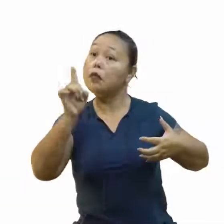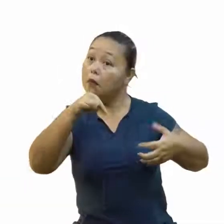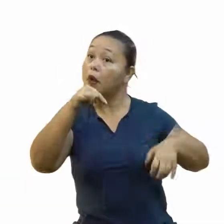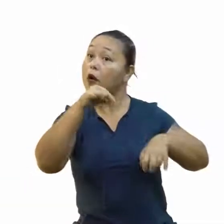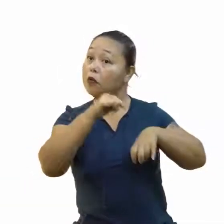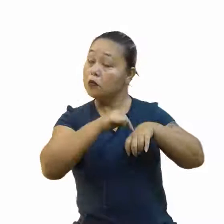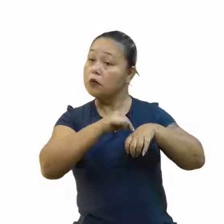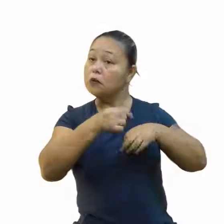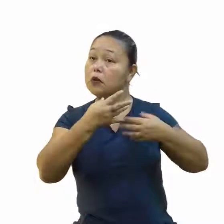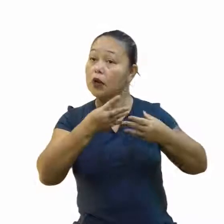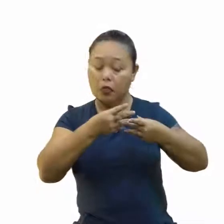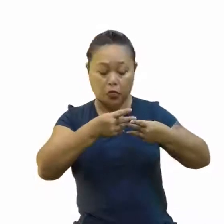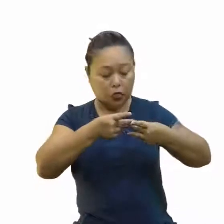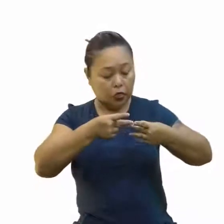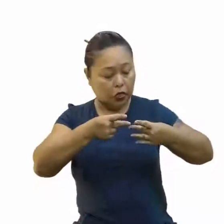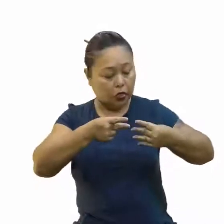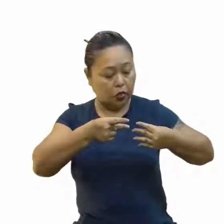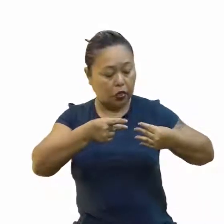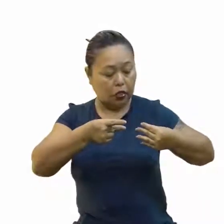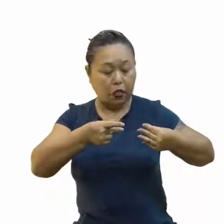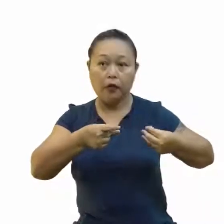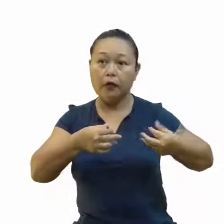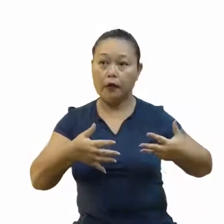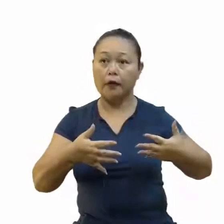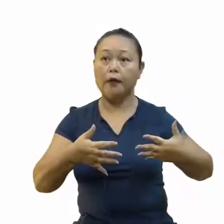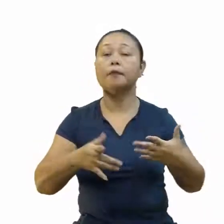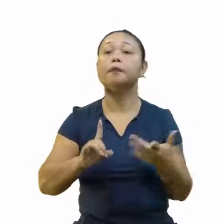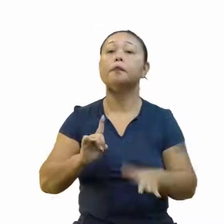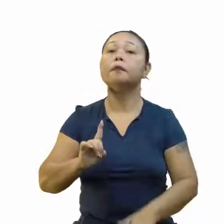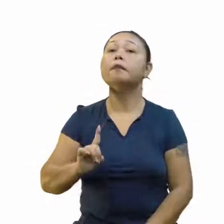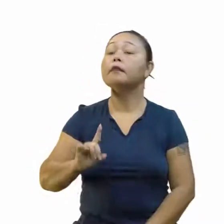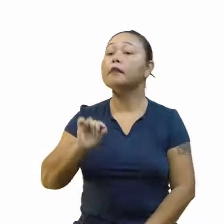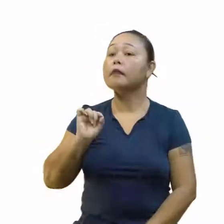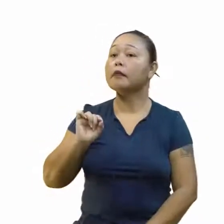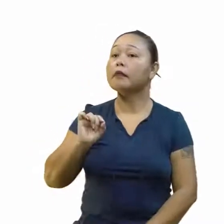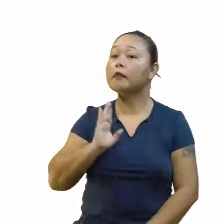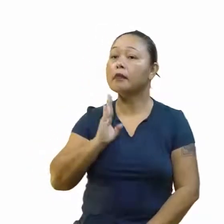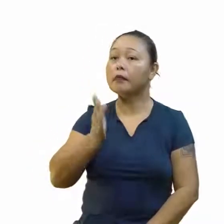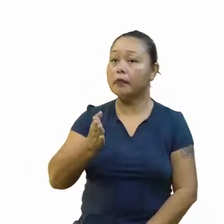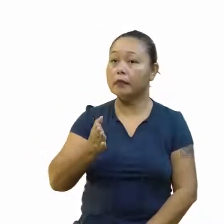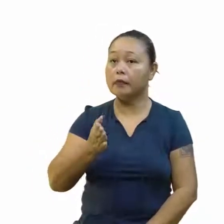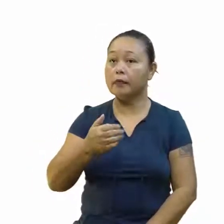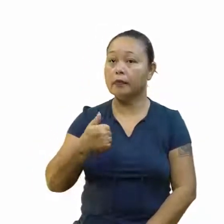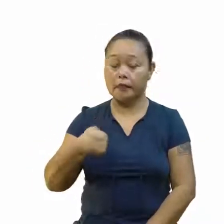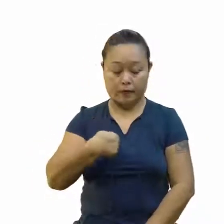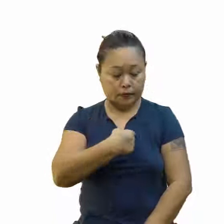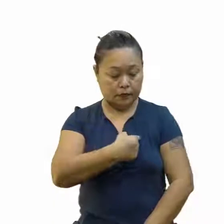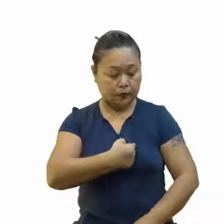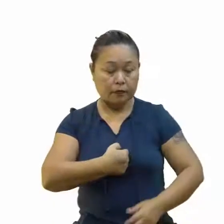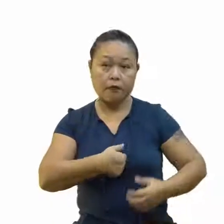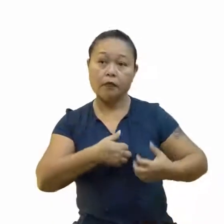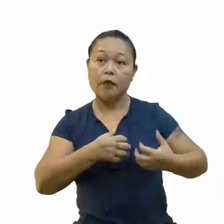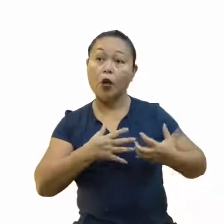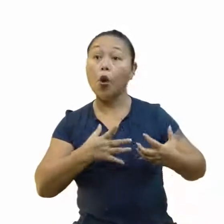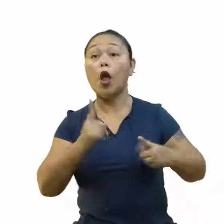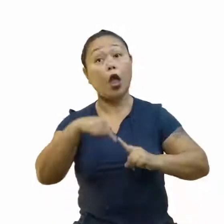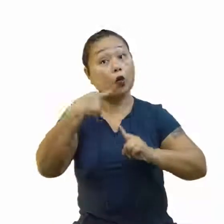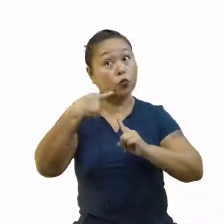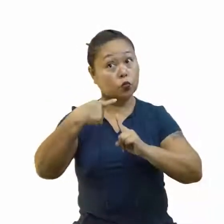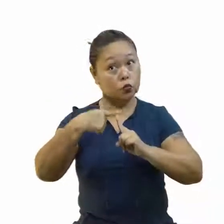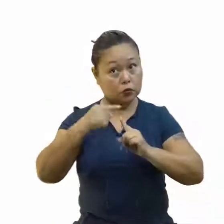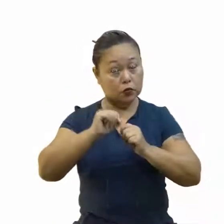degenerativa, né? Doenças crônico-degenerativas. Em relação à doença arterial coronariana, que é um tipo das